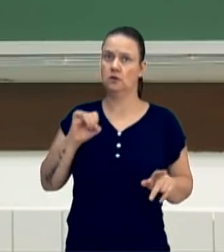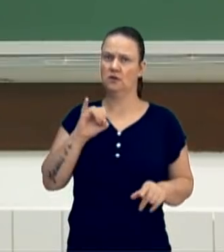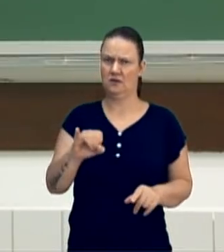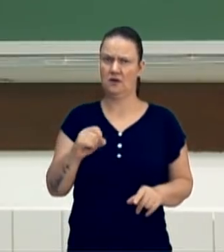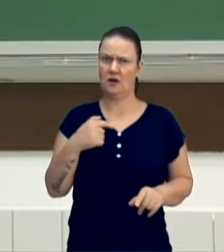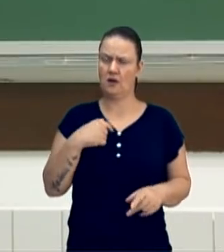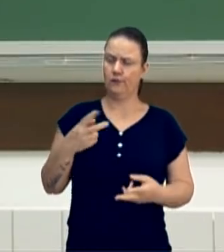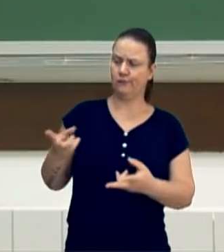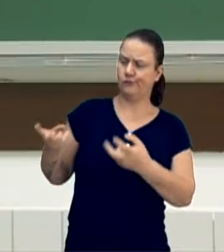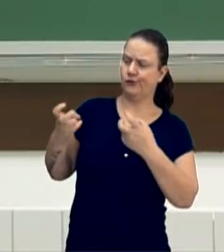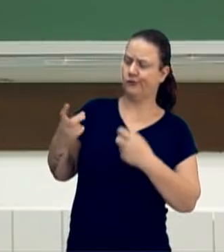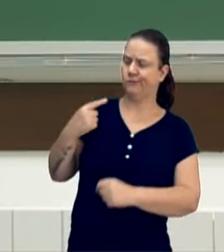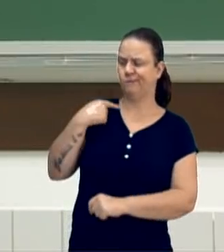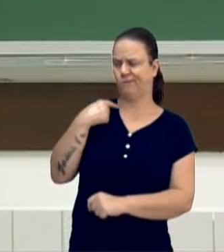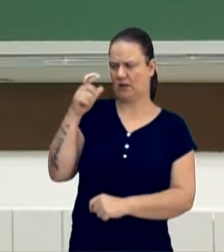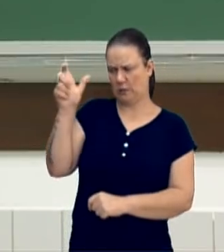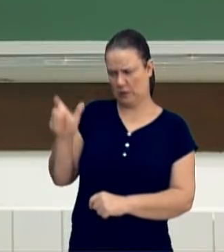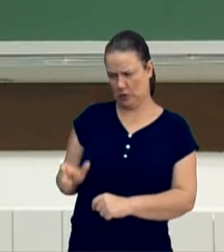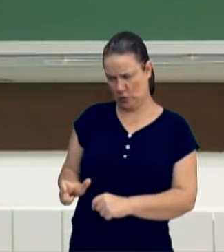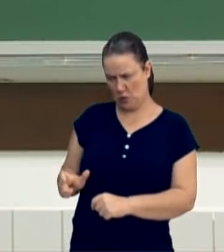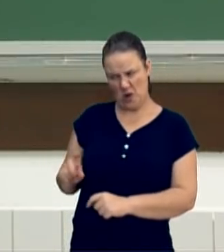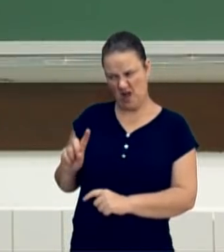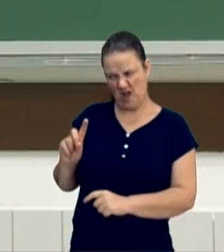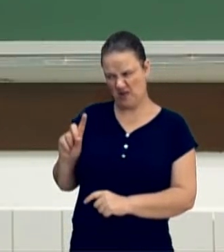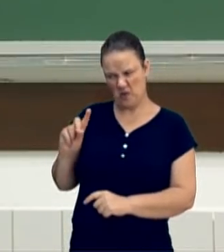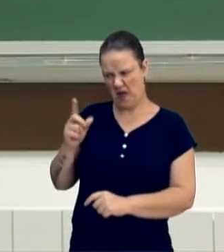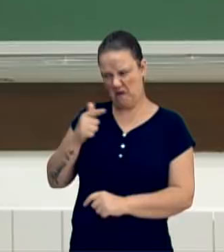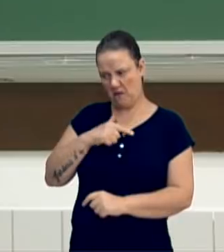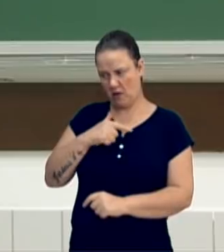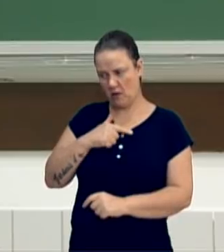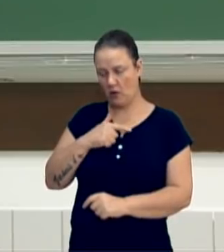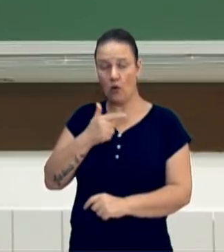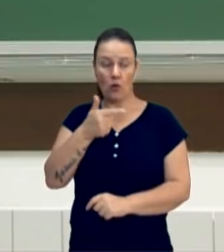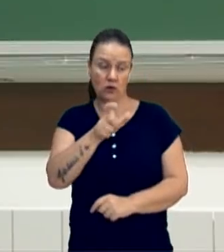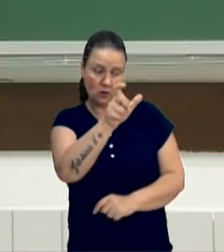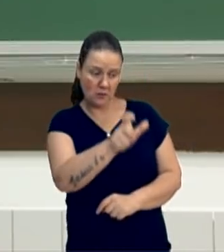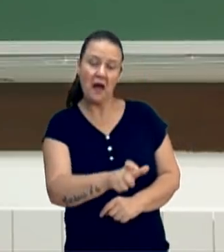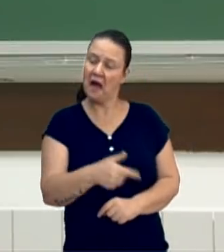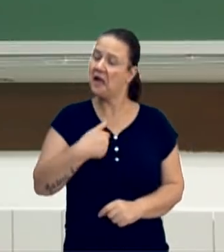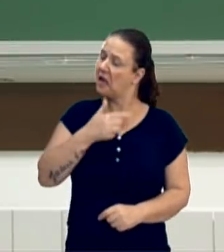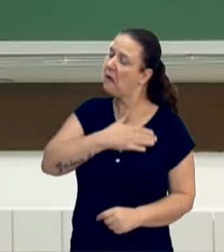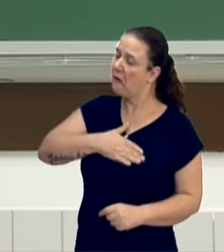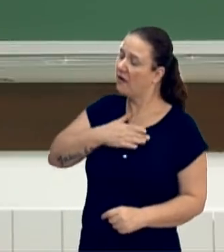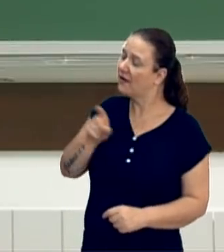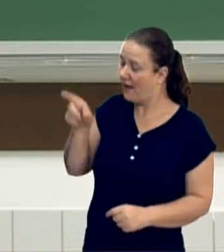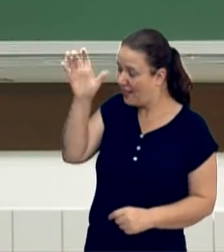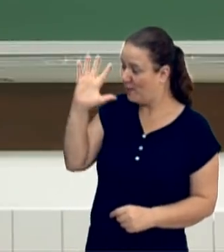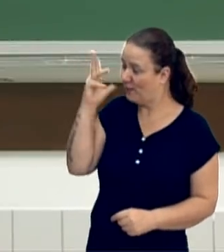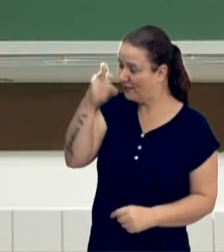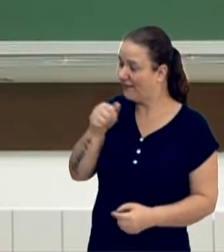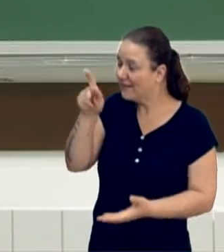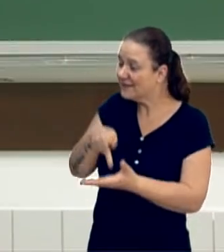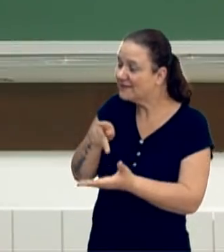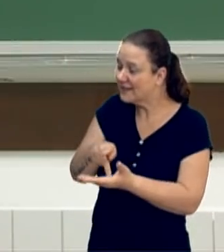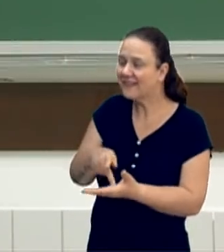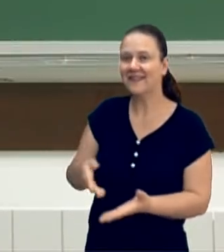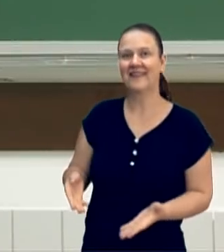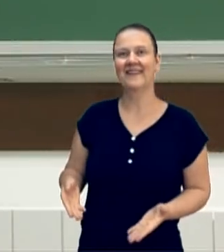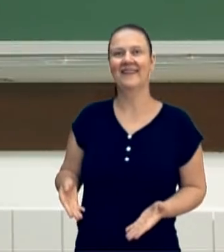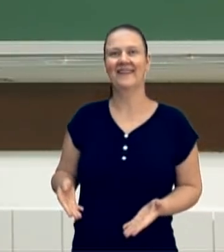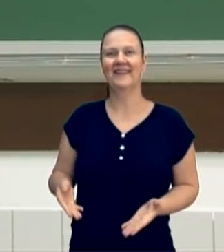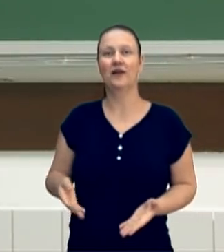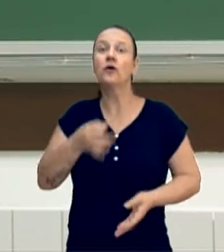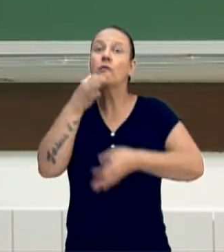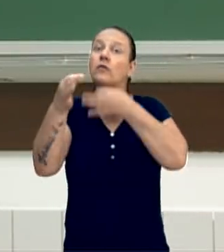uma pessoa bonita, outra pessoa pode achar. Tudo bem? E aí? Outro é